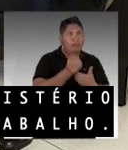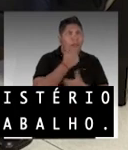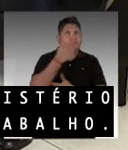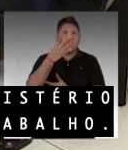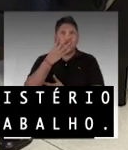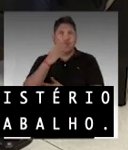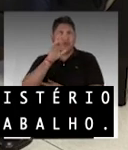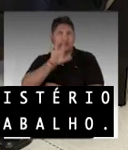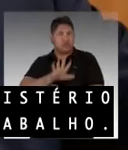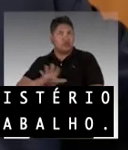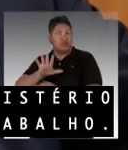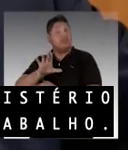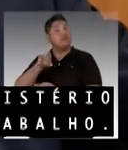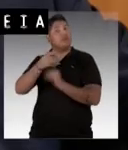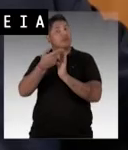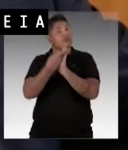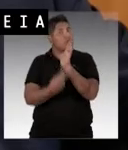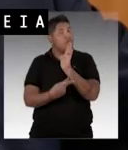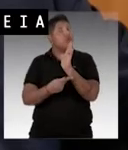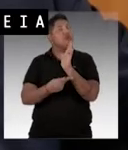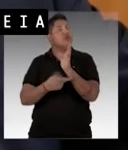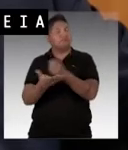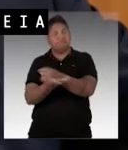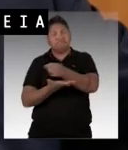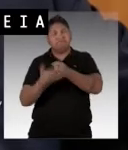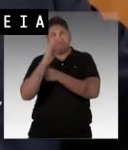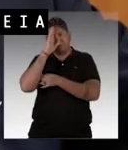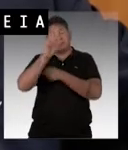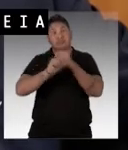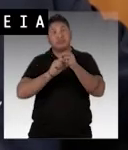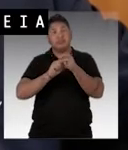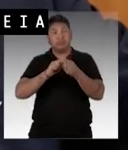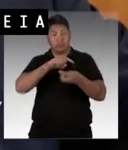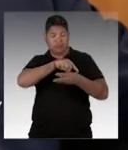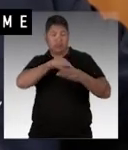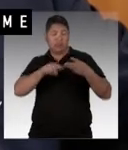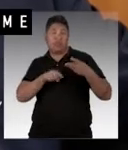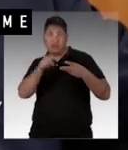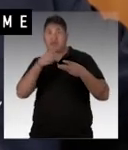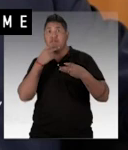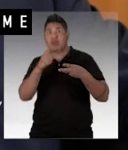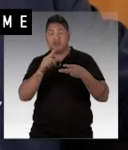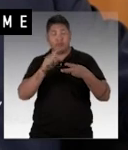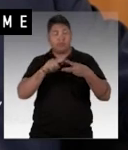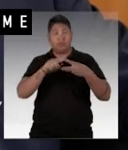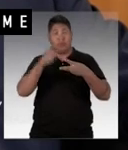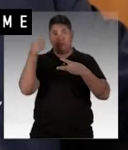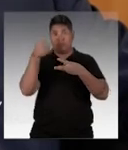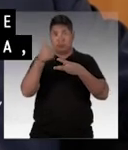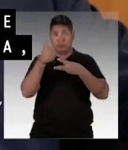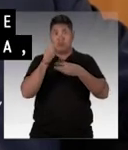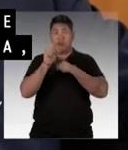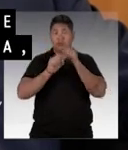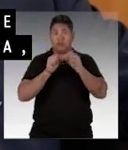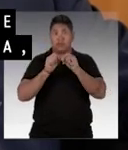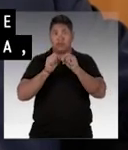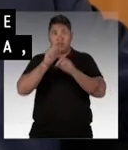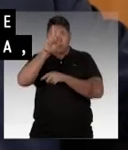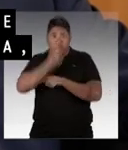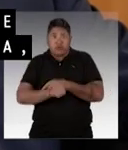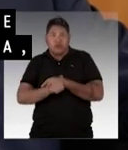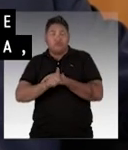nosso Ministério Público do Trabalho. E esse projeto se baseia essencialmente em 3 pilares, conforme você destacou. Um primeiro pilar